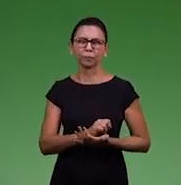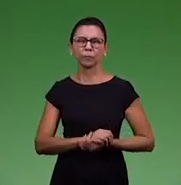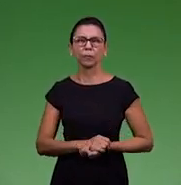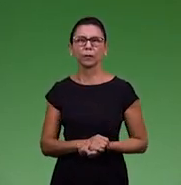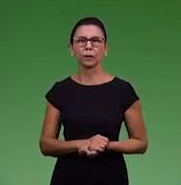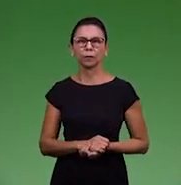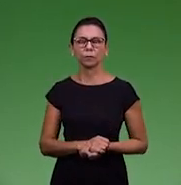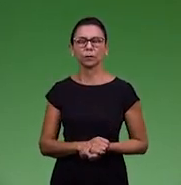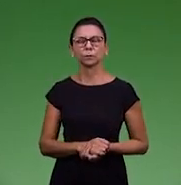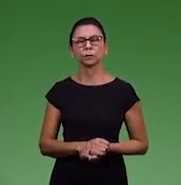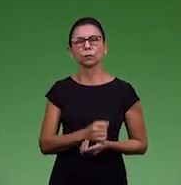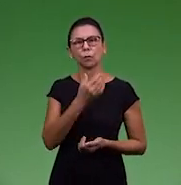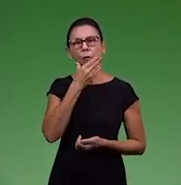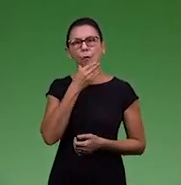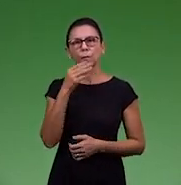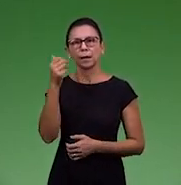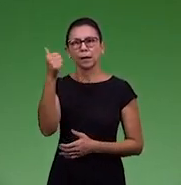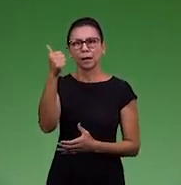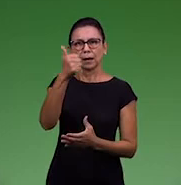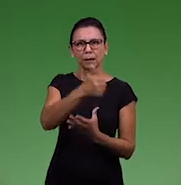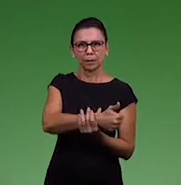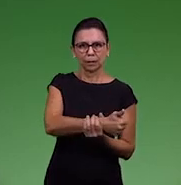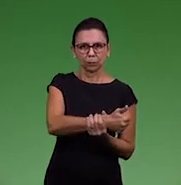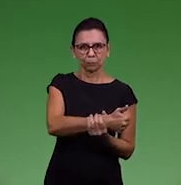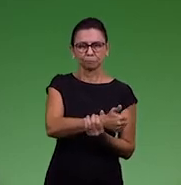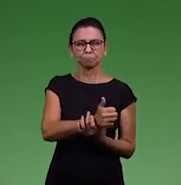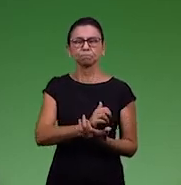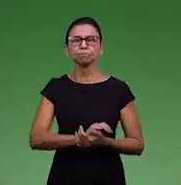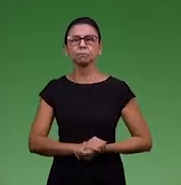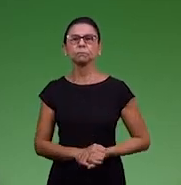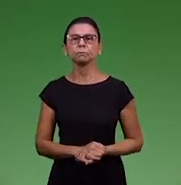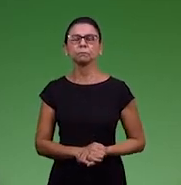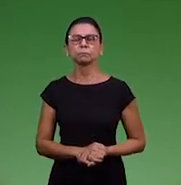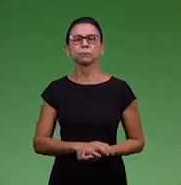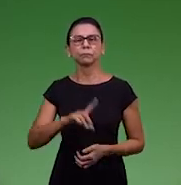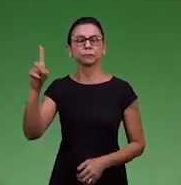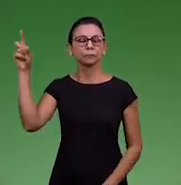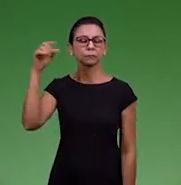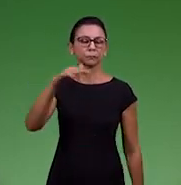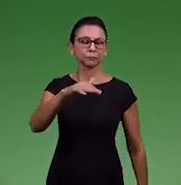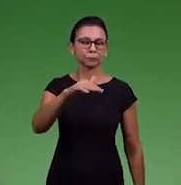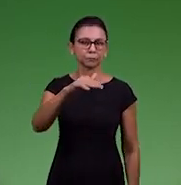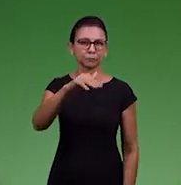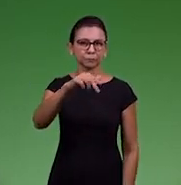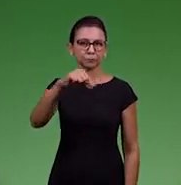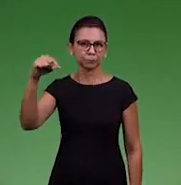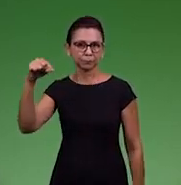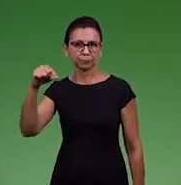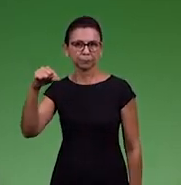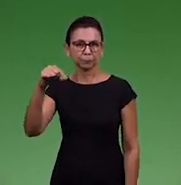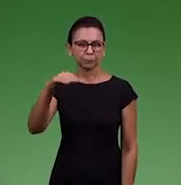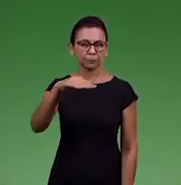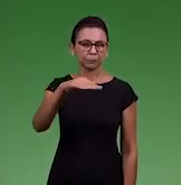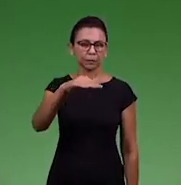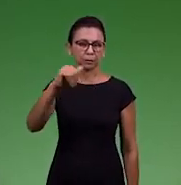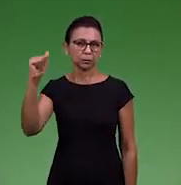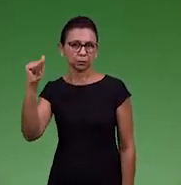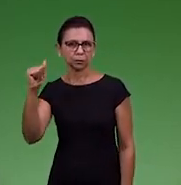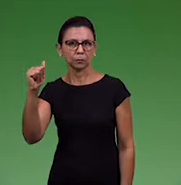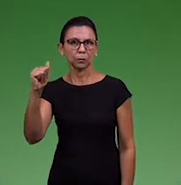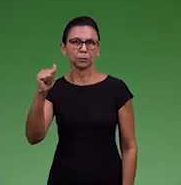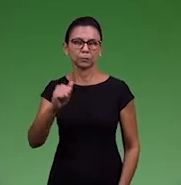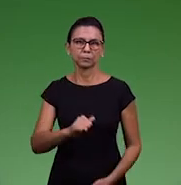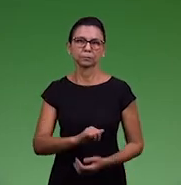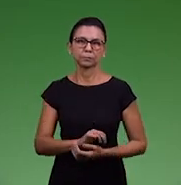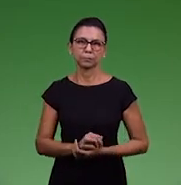pegar a figura de Abraão. Abraão, ele foi chamado por Deus. Ele recebeu um chamado